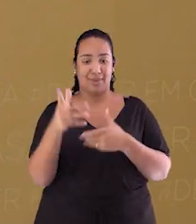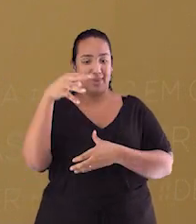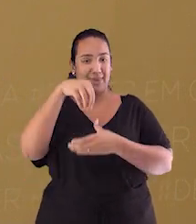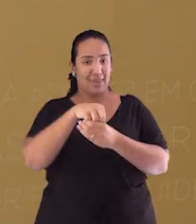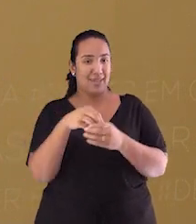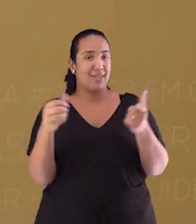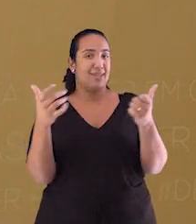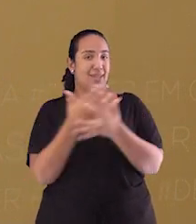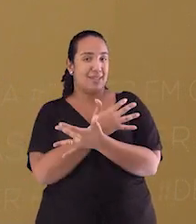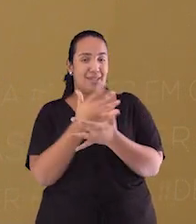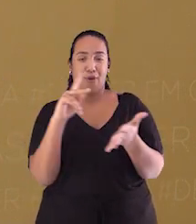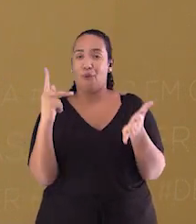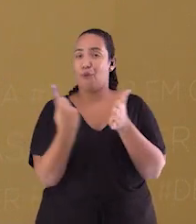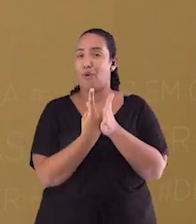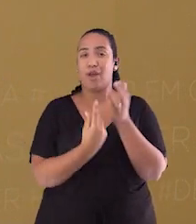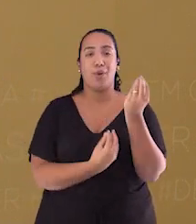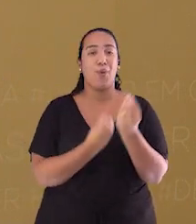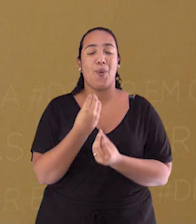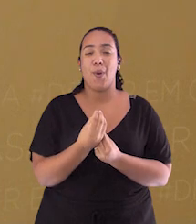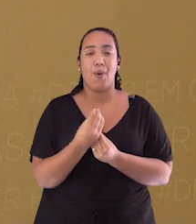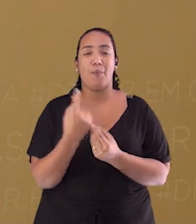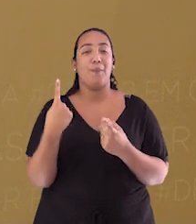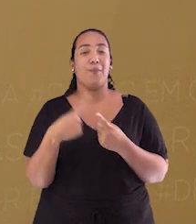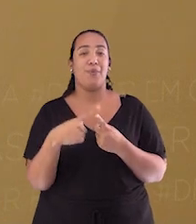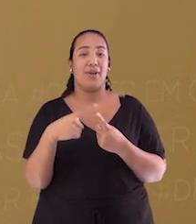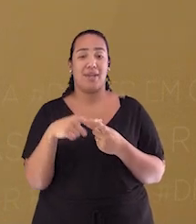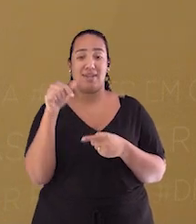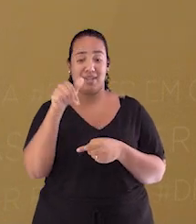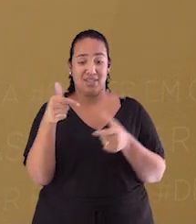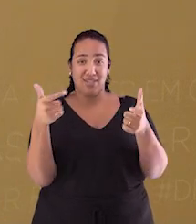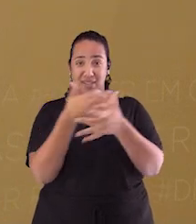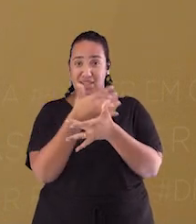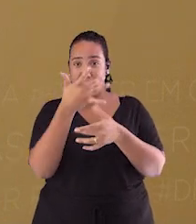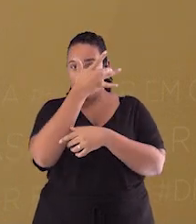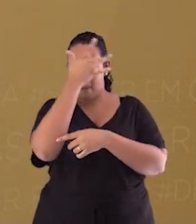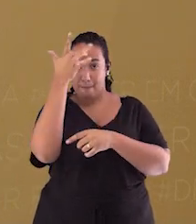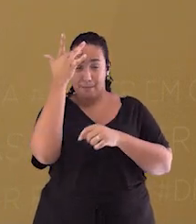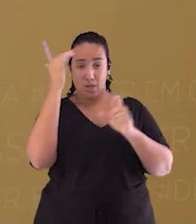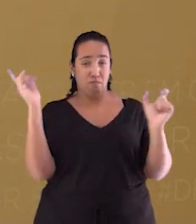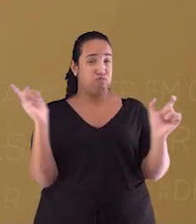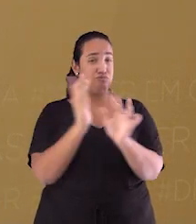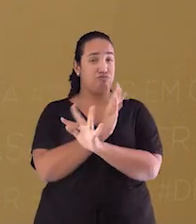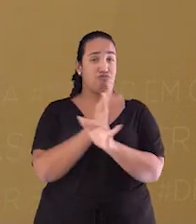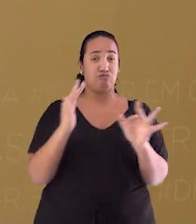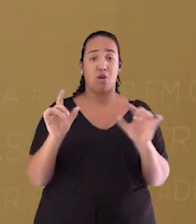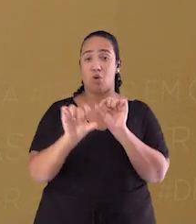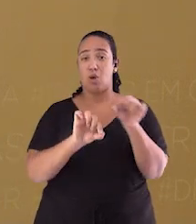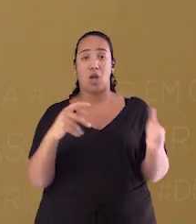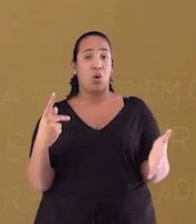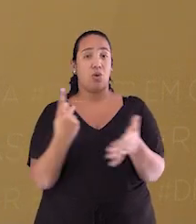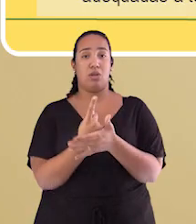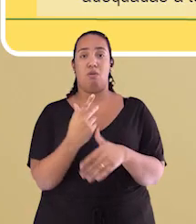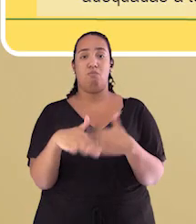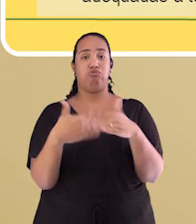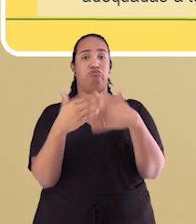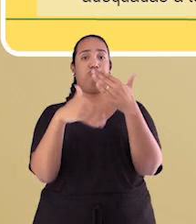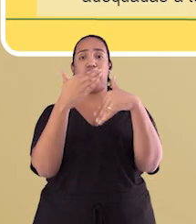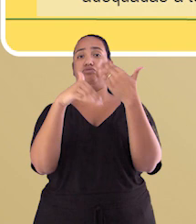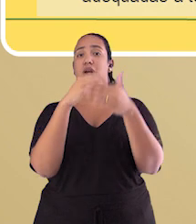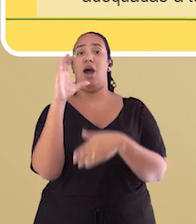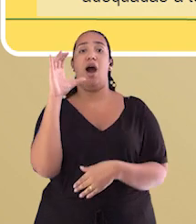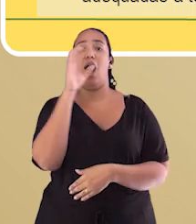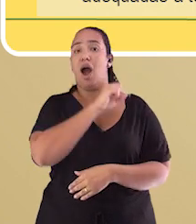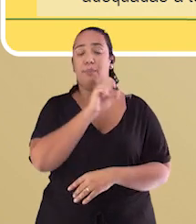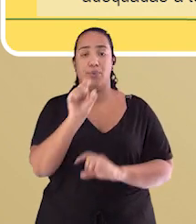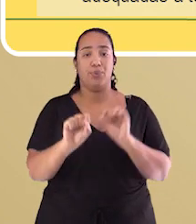exatamente das consequências da grande urbanização das cidades, que geram um crescimento desordenado,